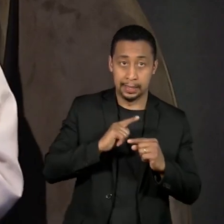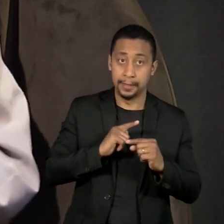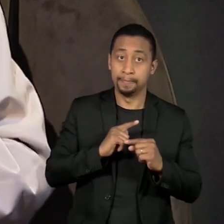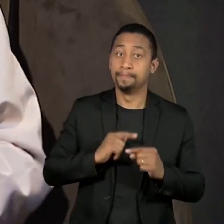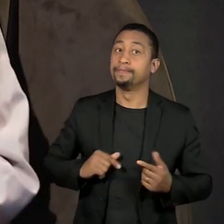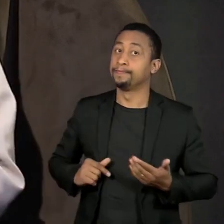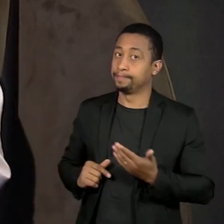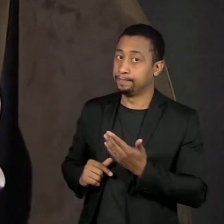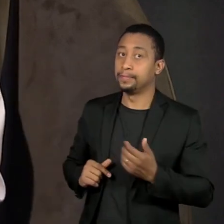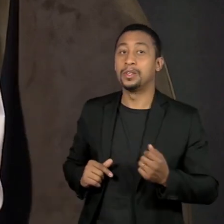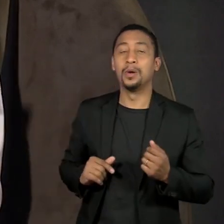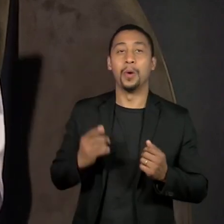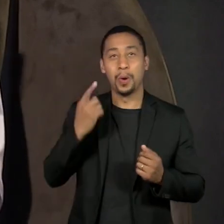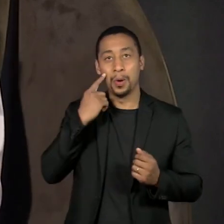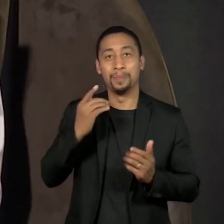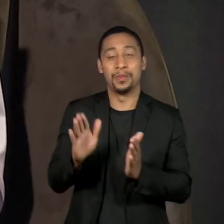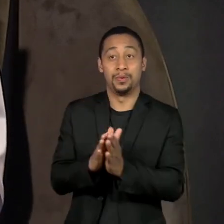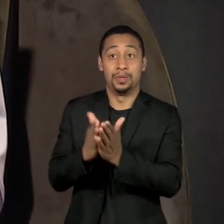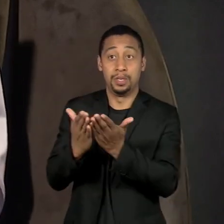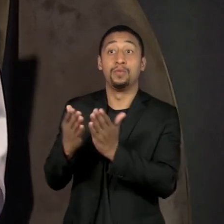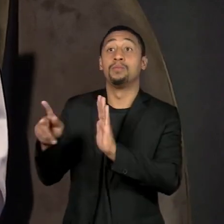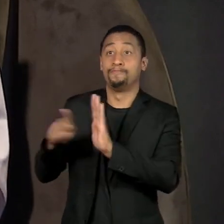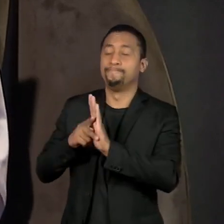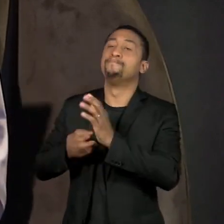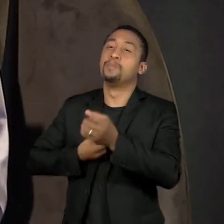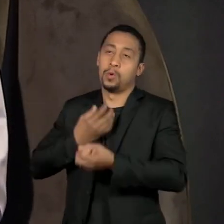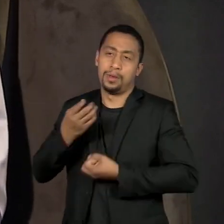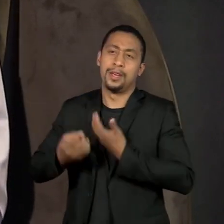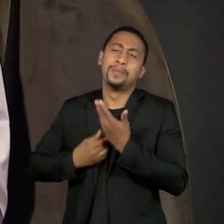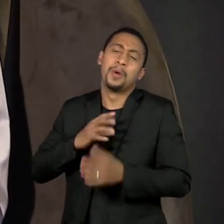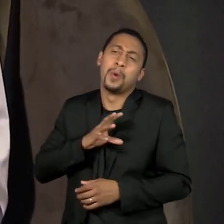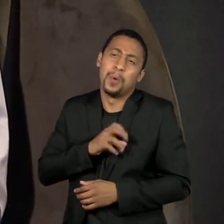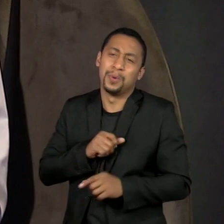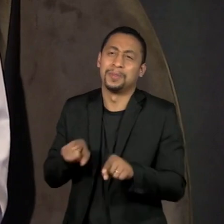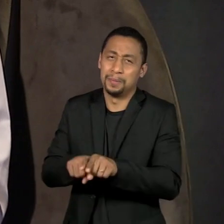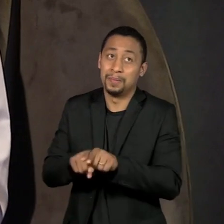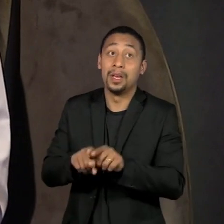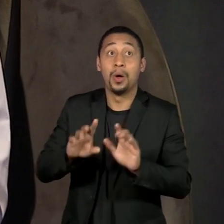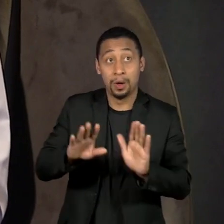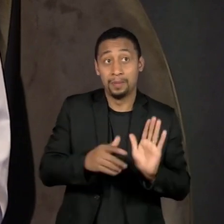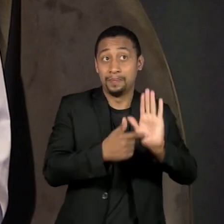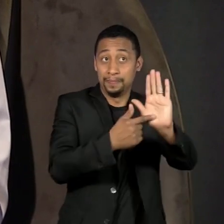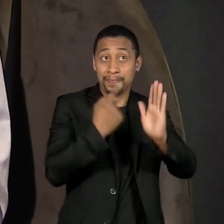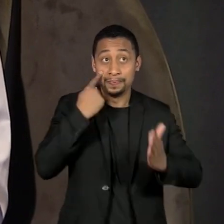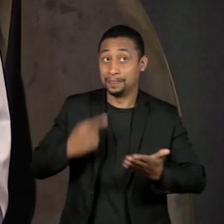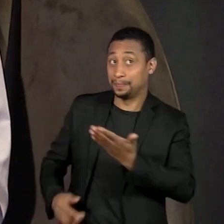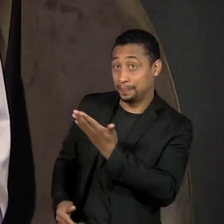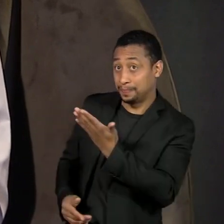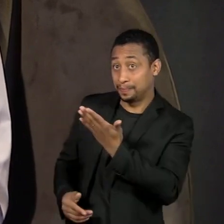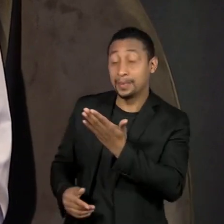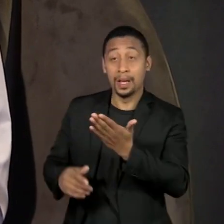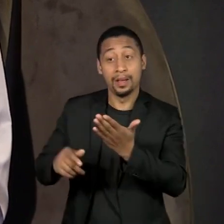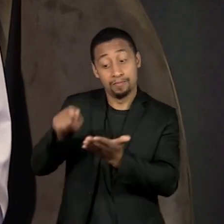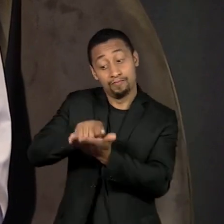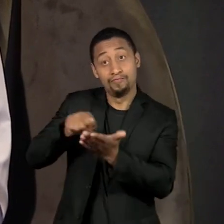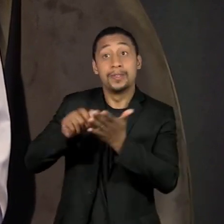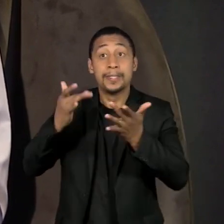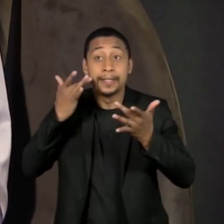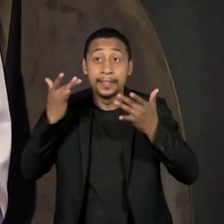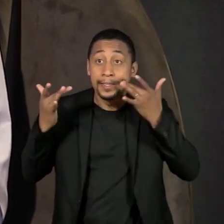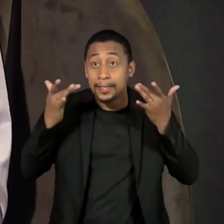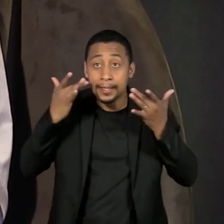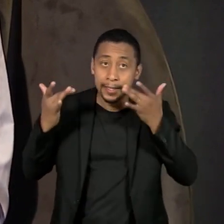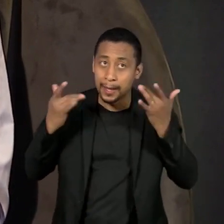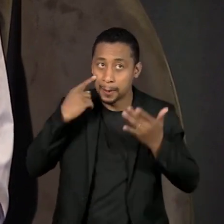Aqui nós temos um livro de poemas que eu gosto muito também, e aqui um livro de peças de teatro. Né? São 2 peças